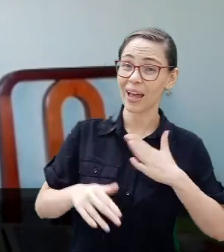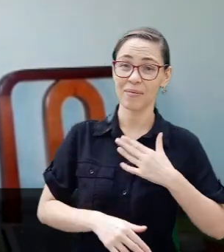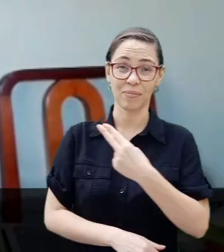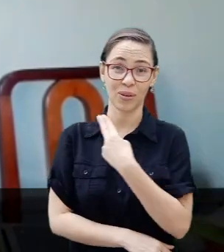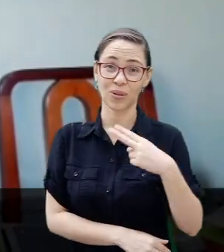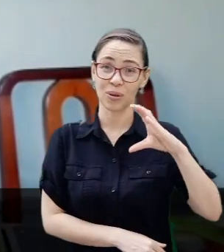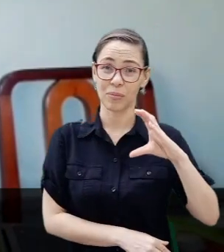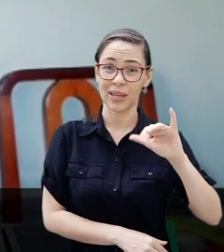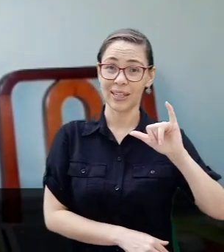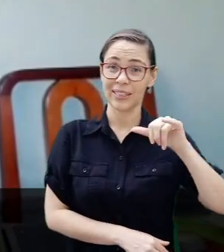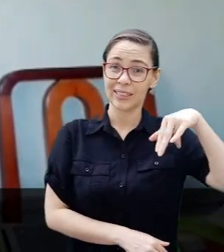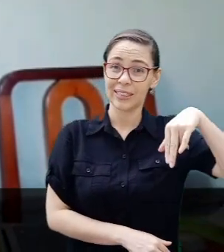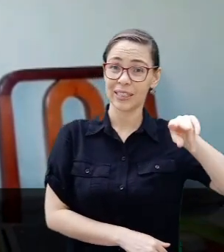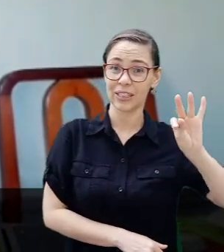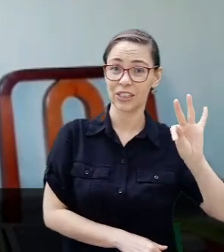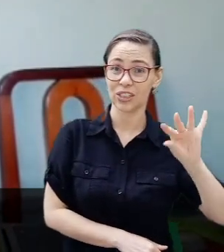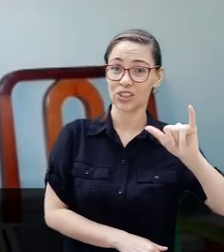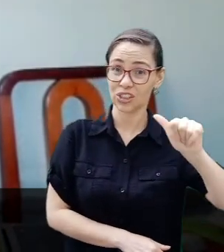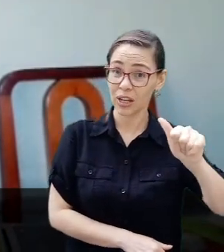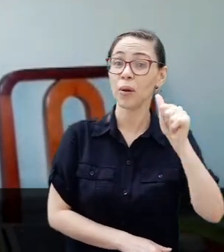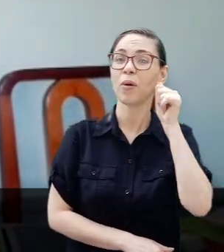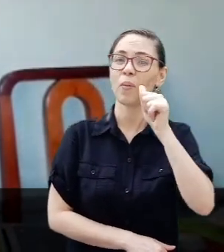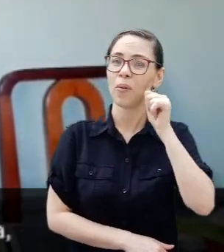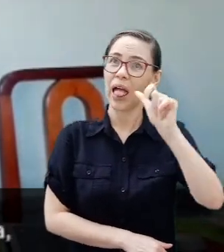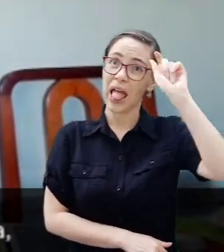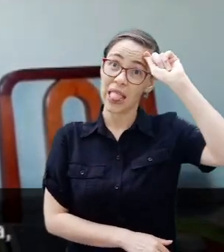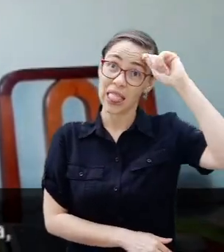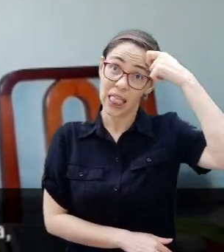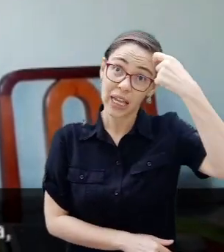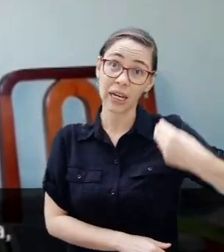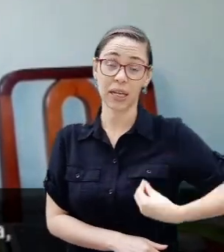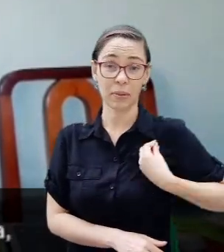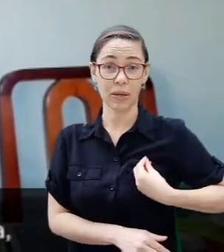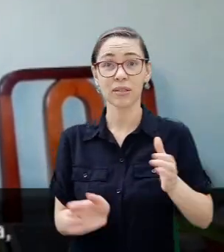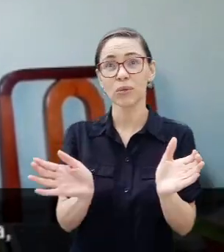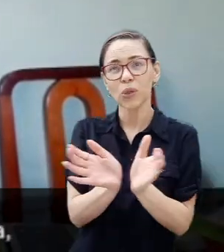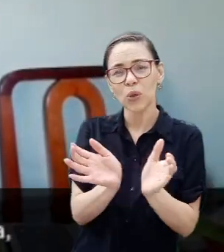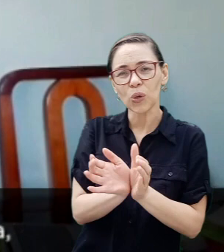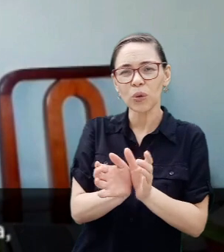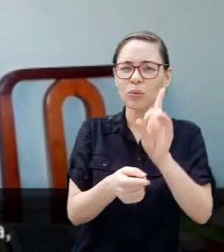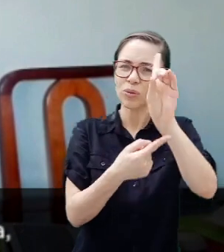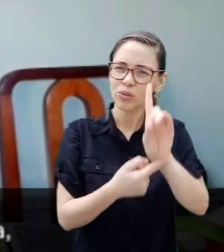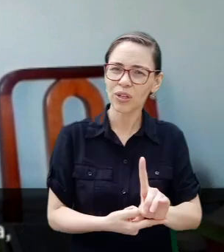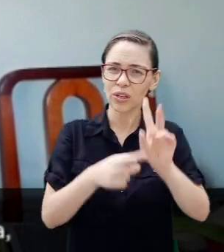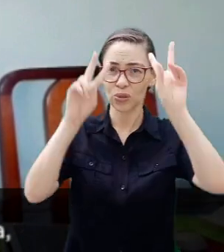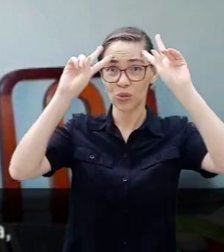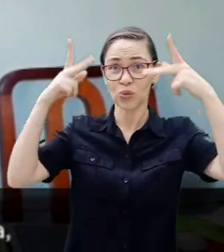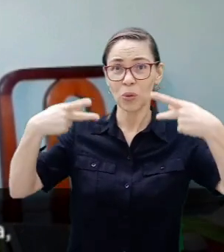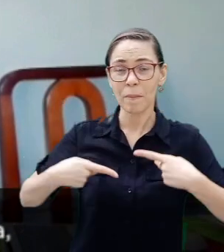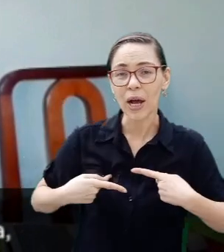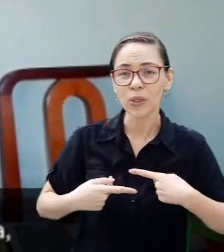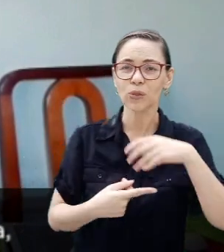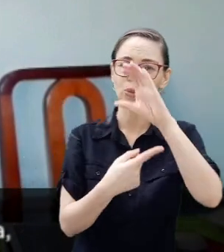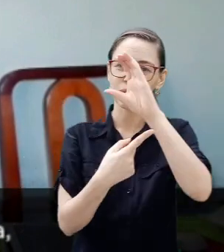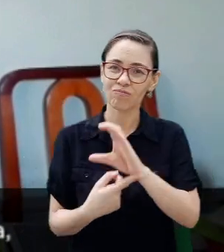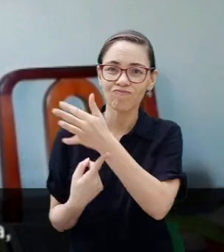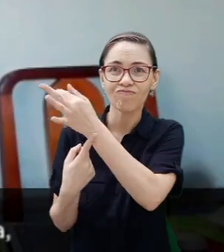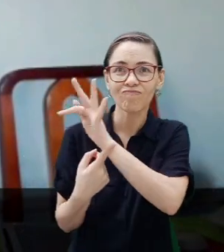Olá, eu sou Cíntia Vilas Boas, sou uma mulher negra, integrante da Comissão de Direitos Humanos do Conselho Federal de